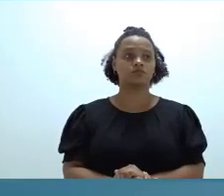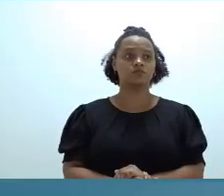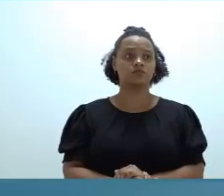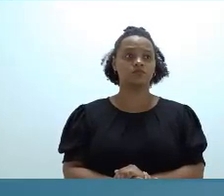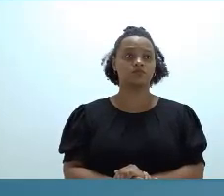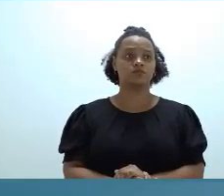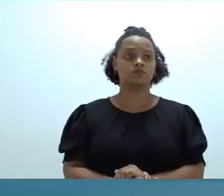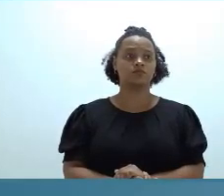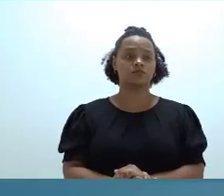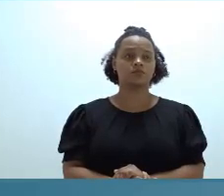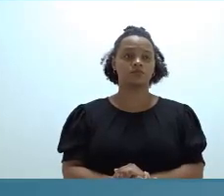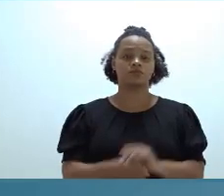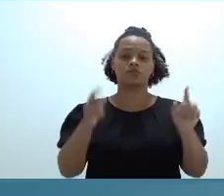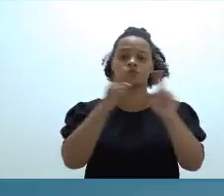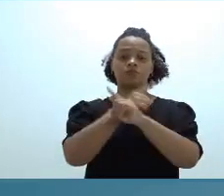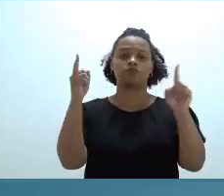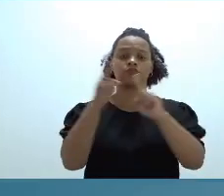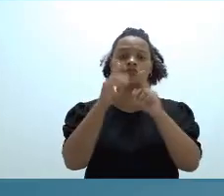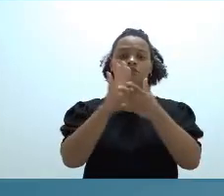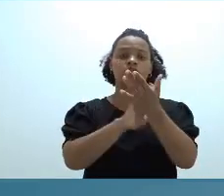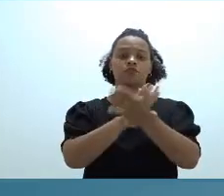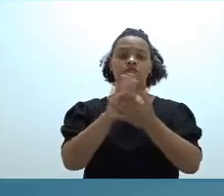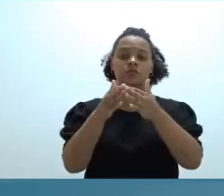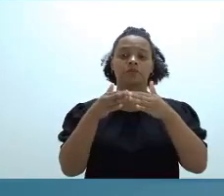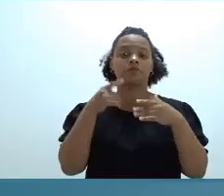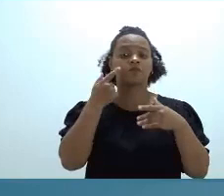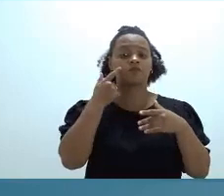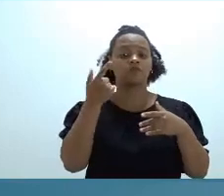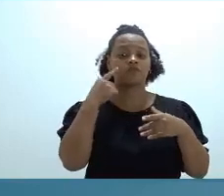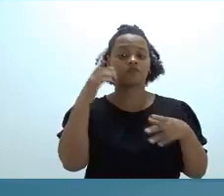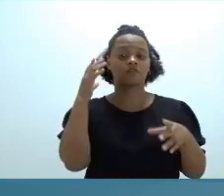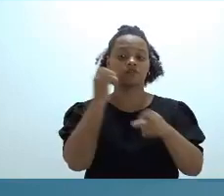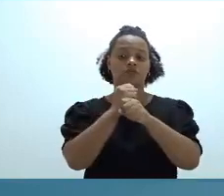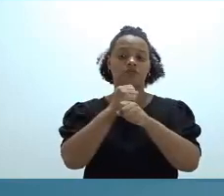Como ninguém mais discute, eu vou colher os votos.